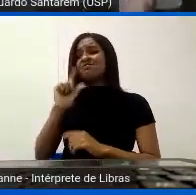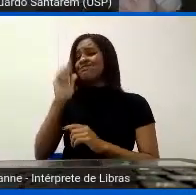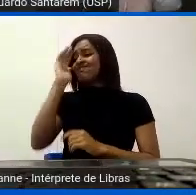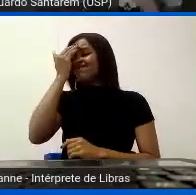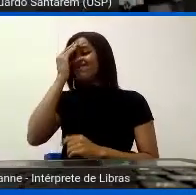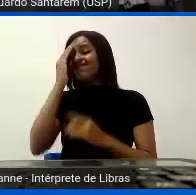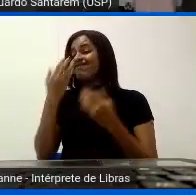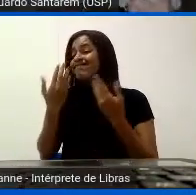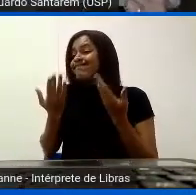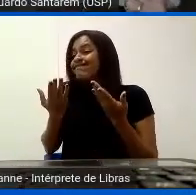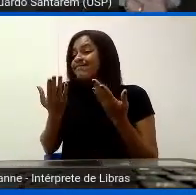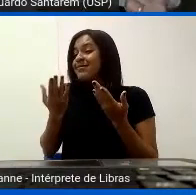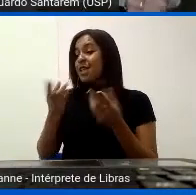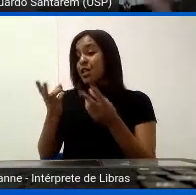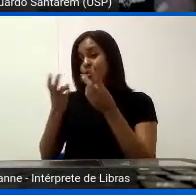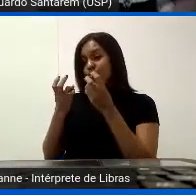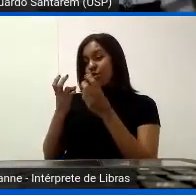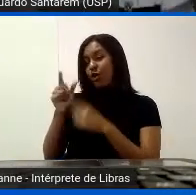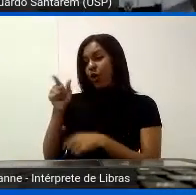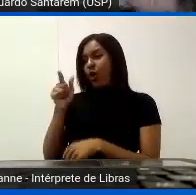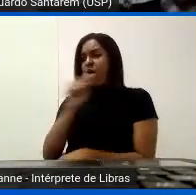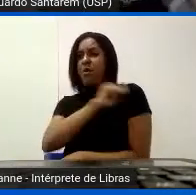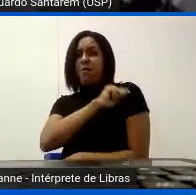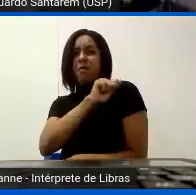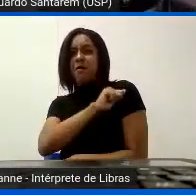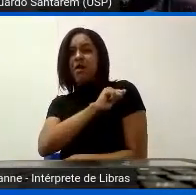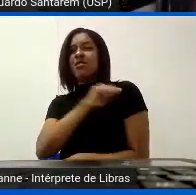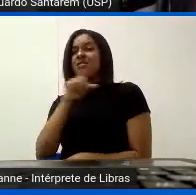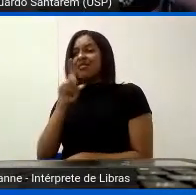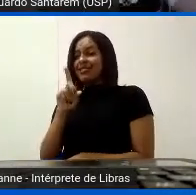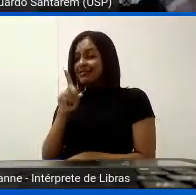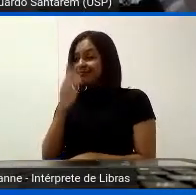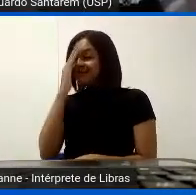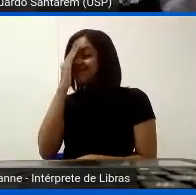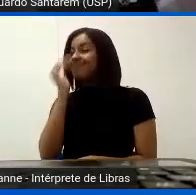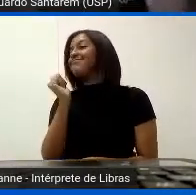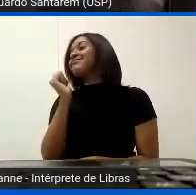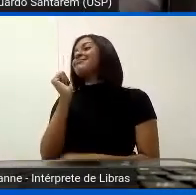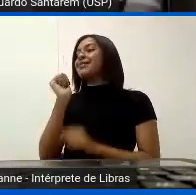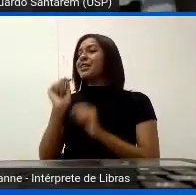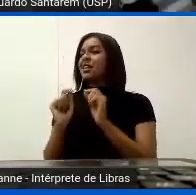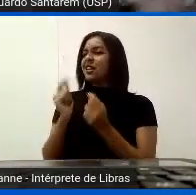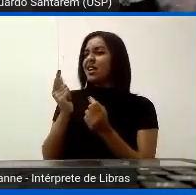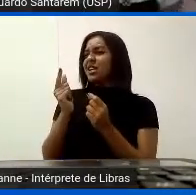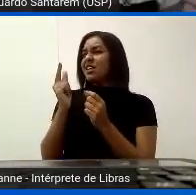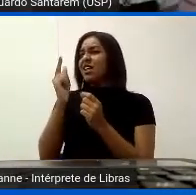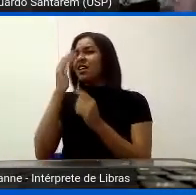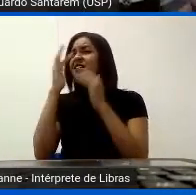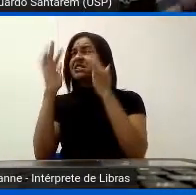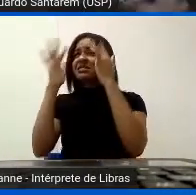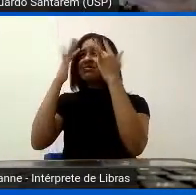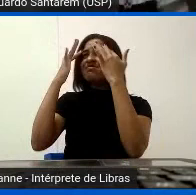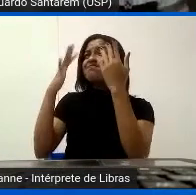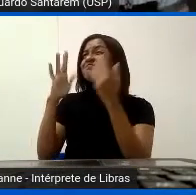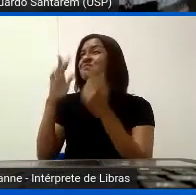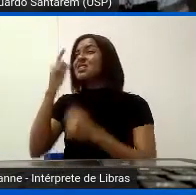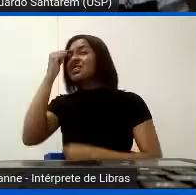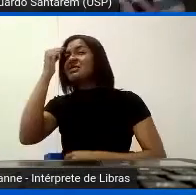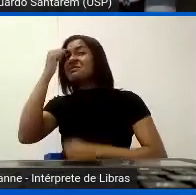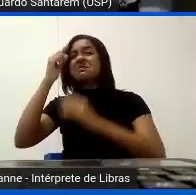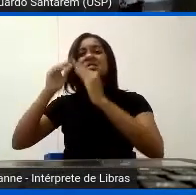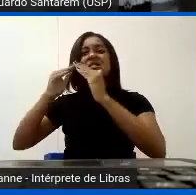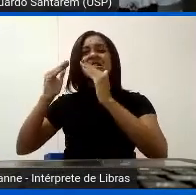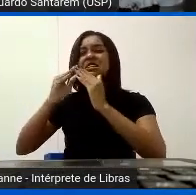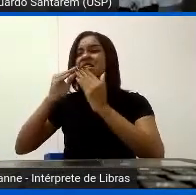olho para um aluno assistindo aula eu sei onde ele tá mas ele tá comigo se ele tá pensando na casa dele se ele tá pensando em qualquer outra coisa eu consigo